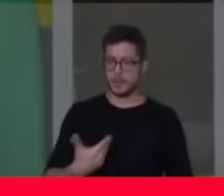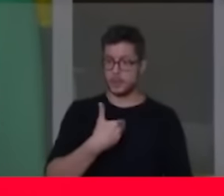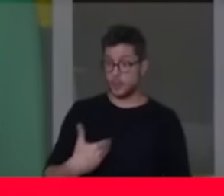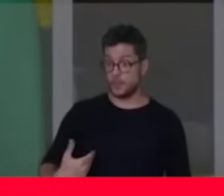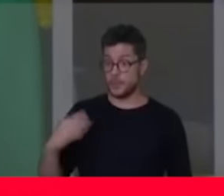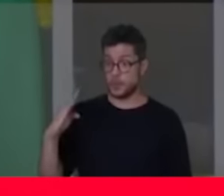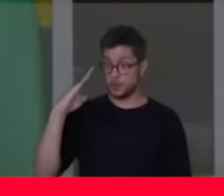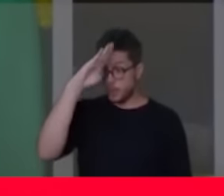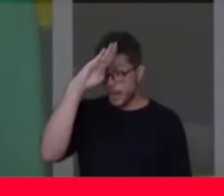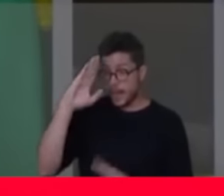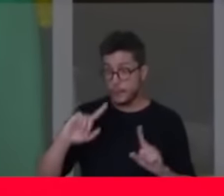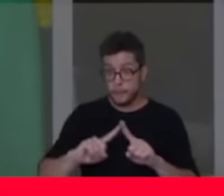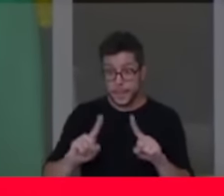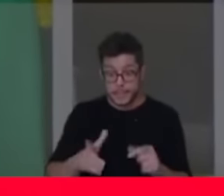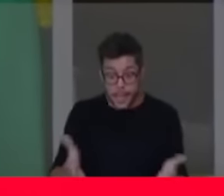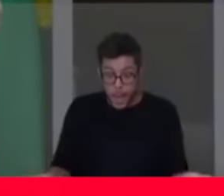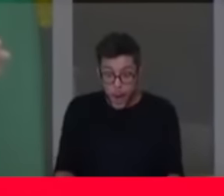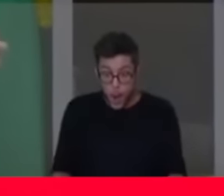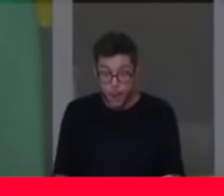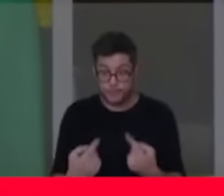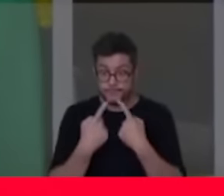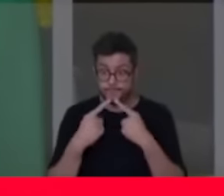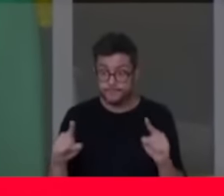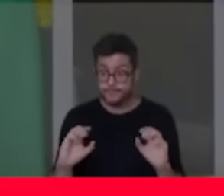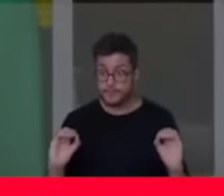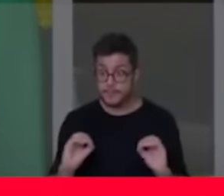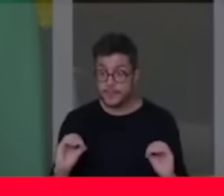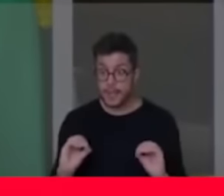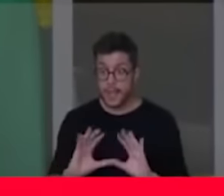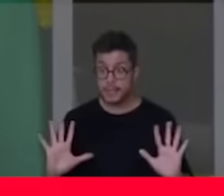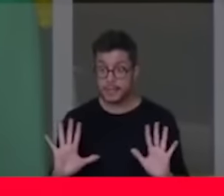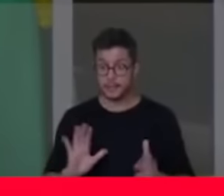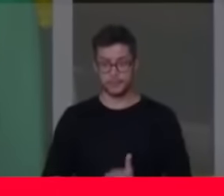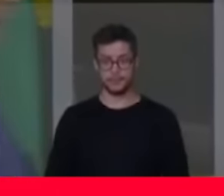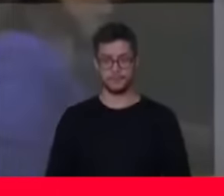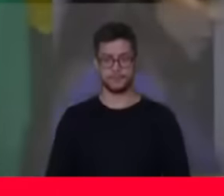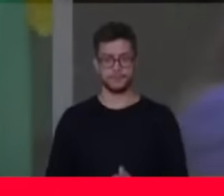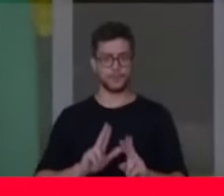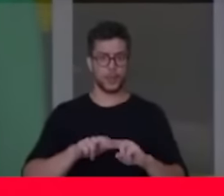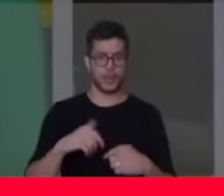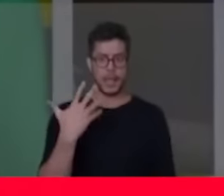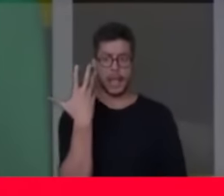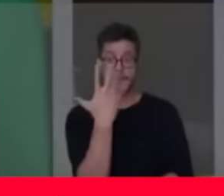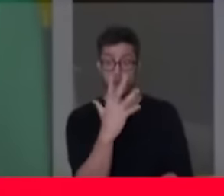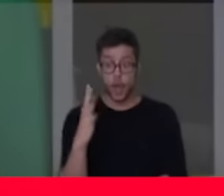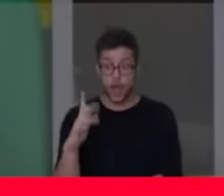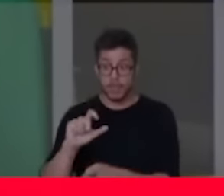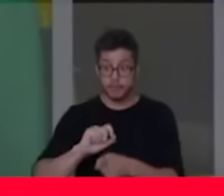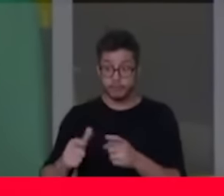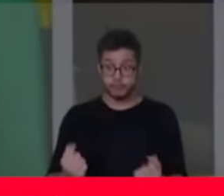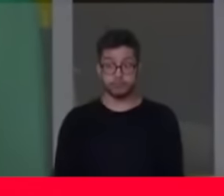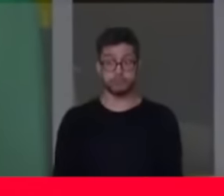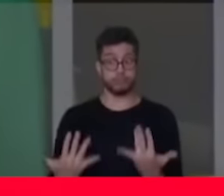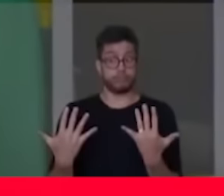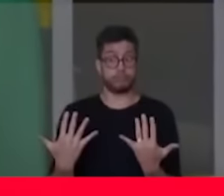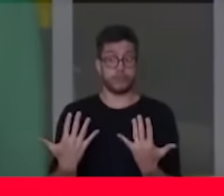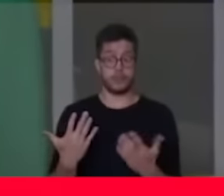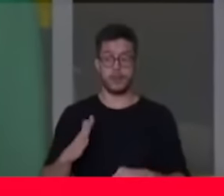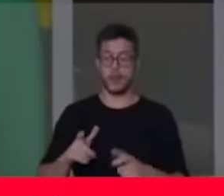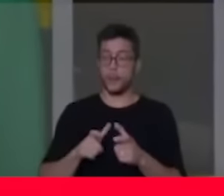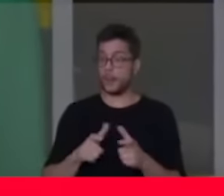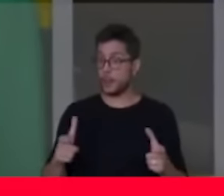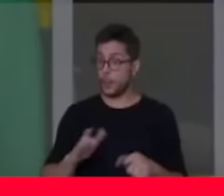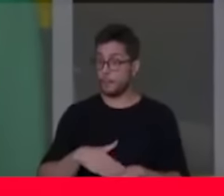com as queimadas na Amazônia, com aumento de mortes dos Yanomamis. Aliás, nunca foi pela Amazônia, nunca foi